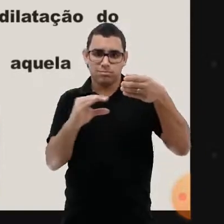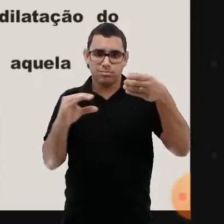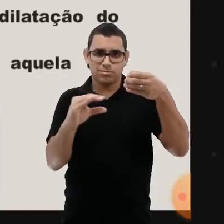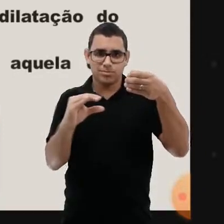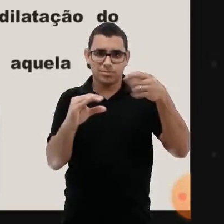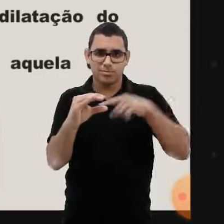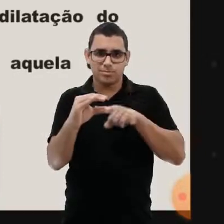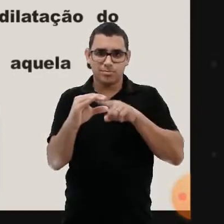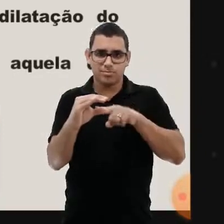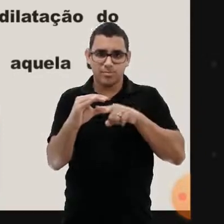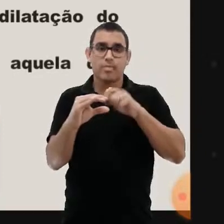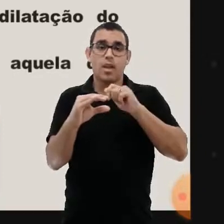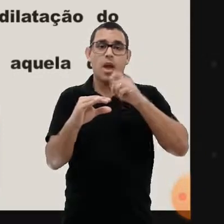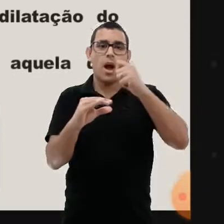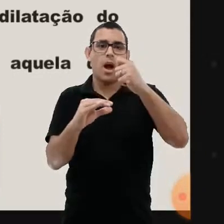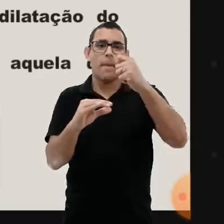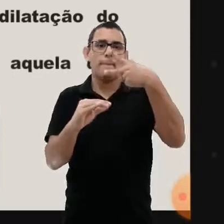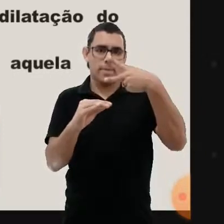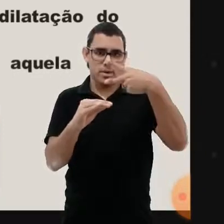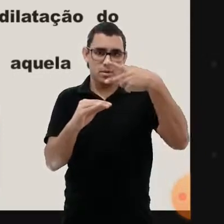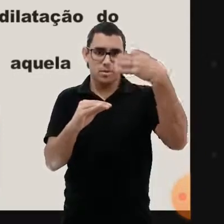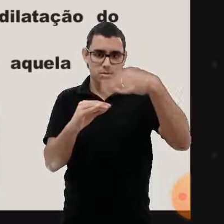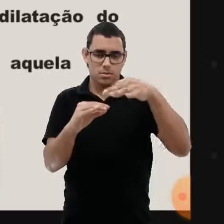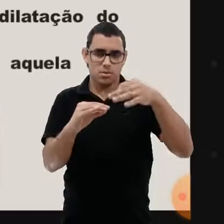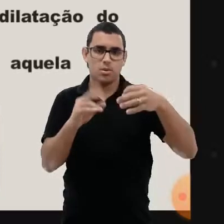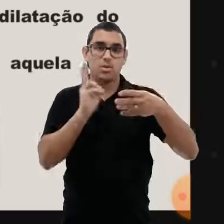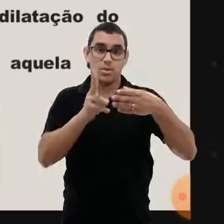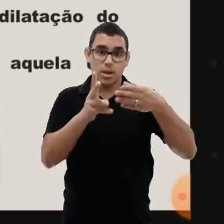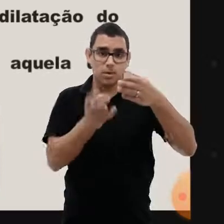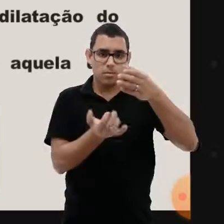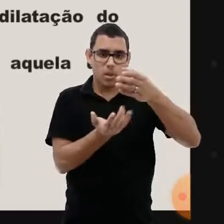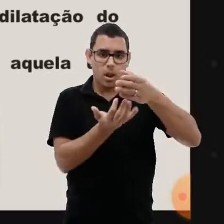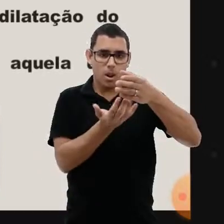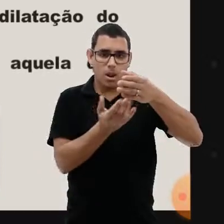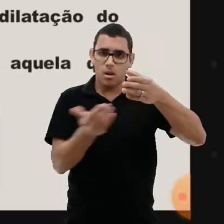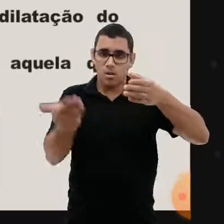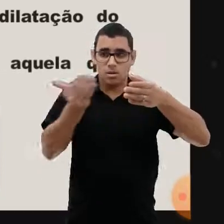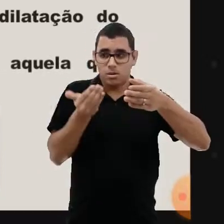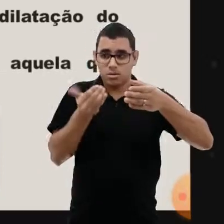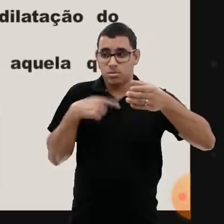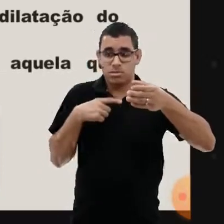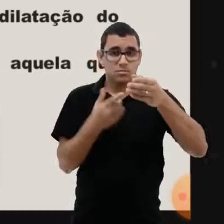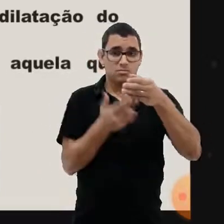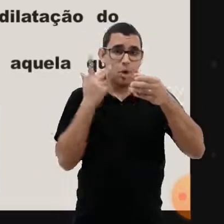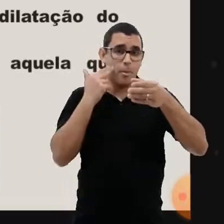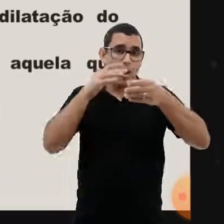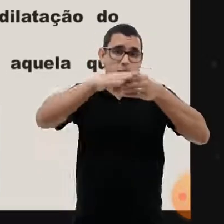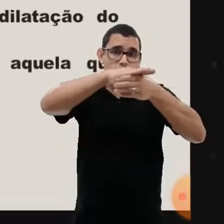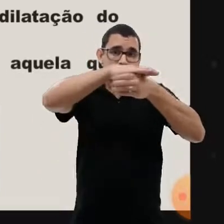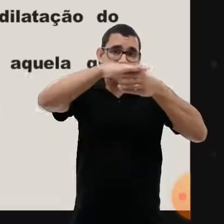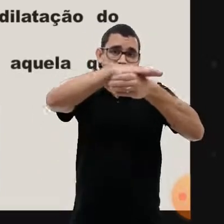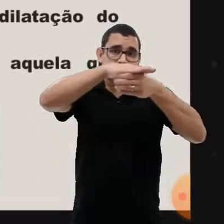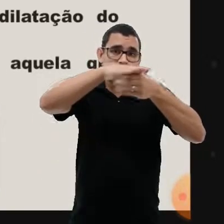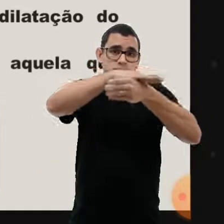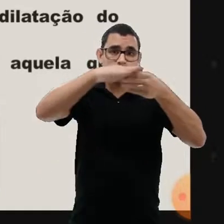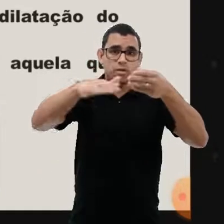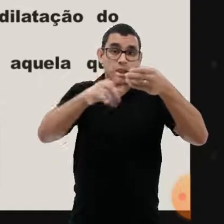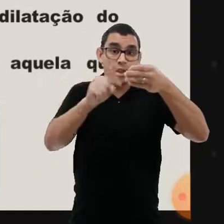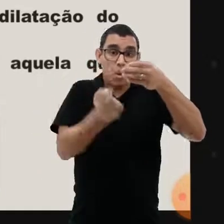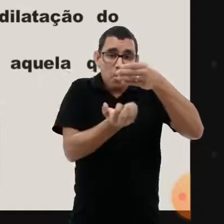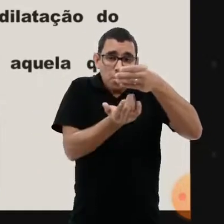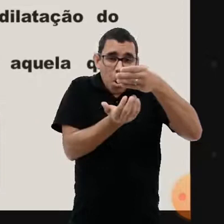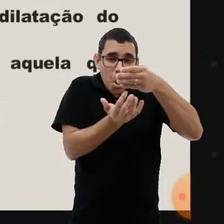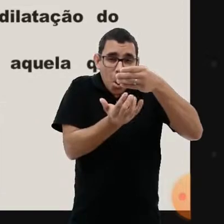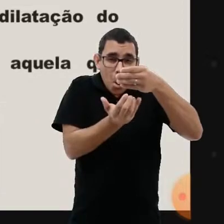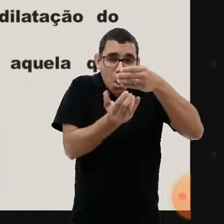líquido extravasado. Ou seja, observe no exemplo que, antes do aquecimento, o líquido estava